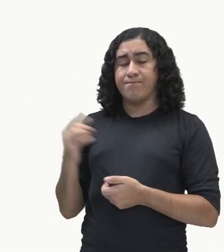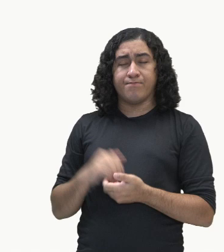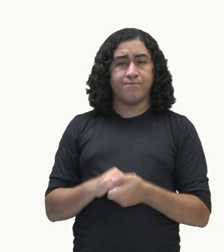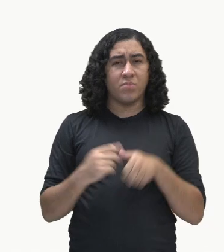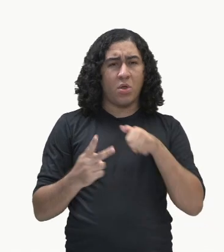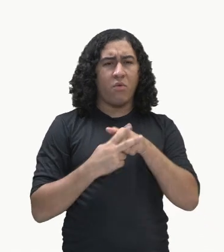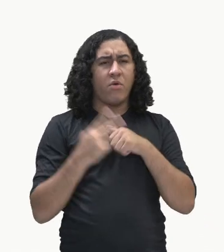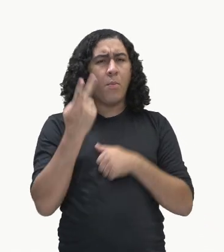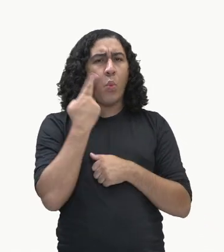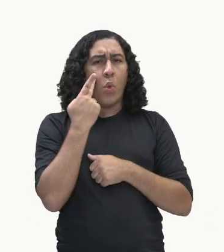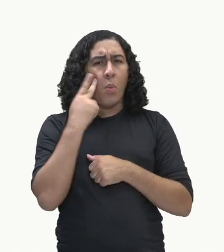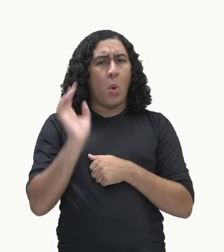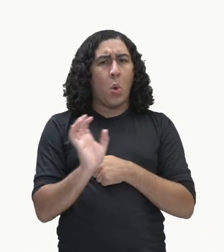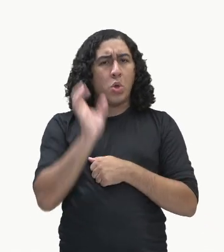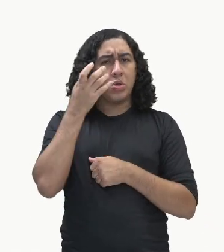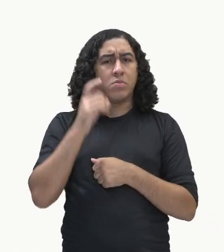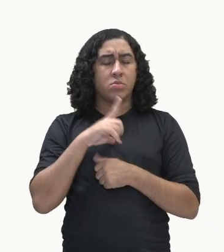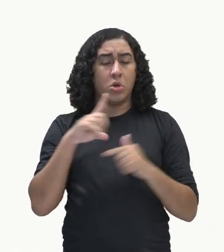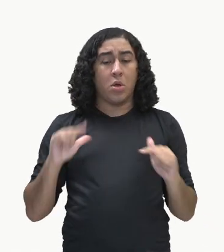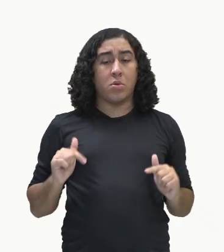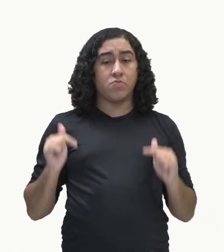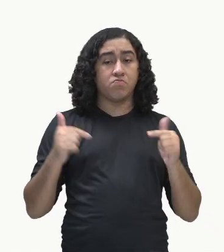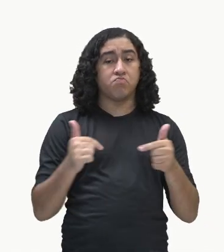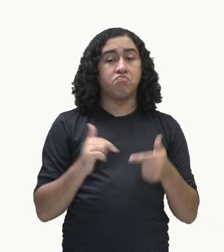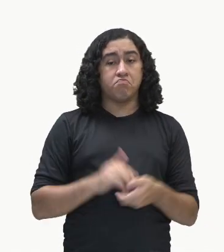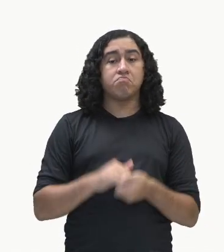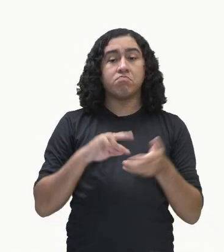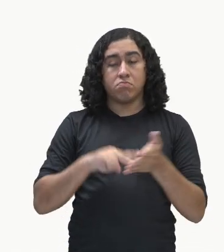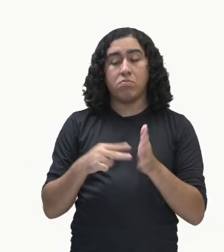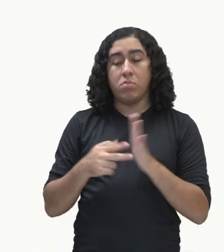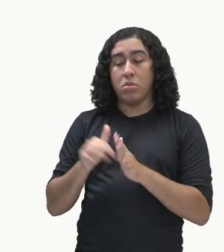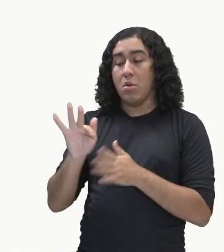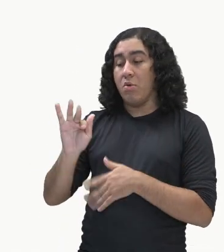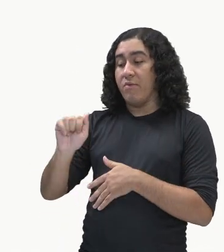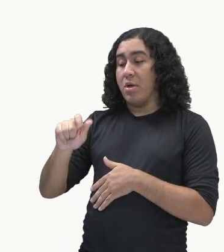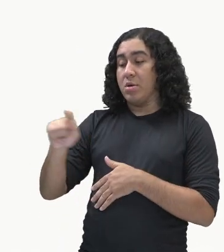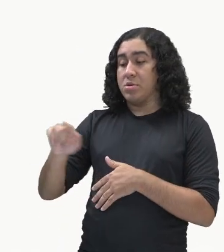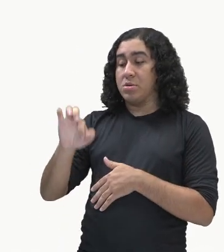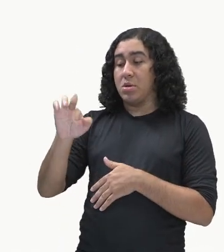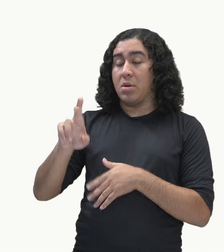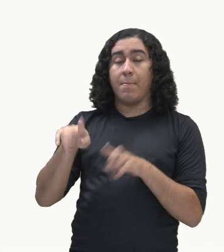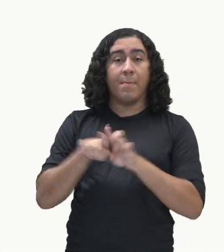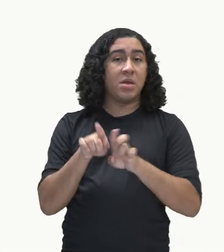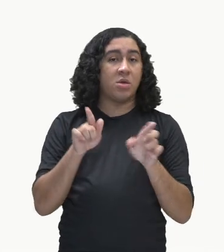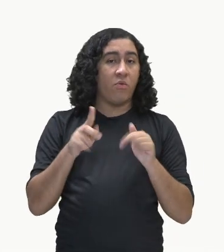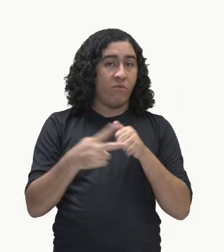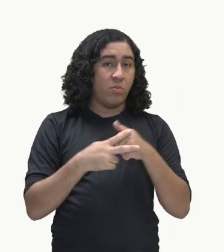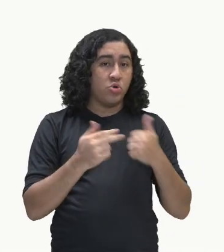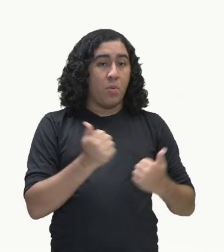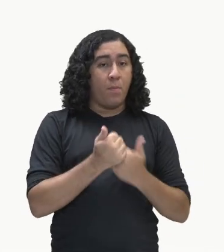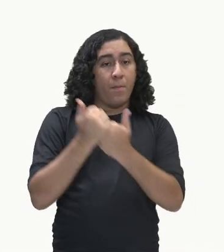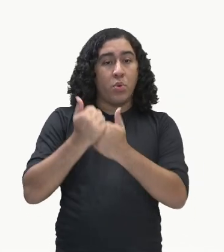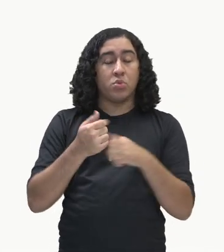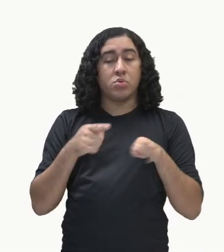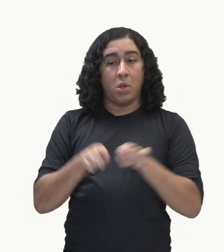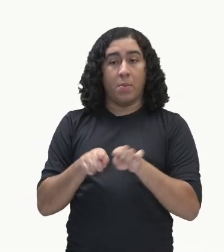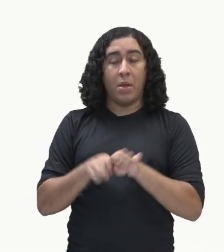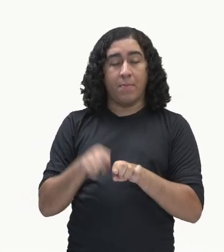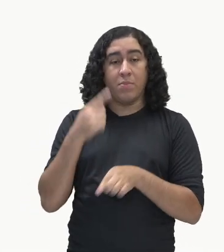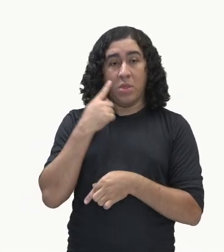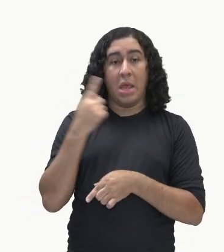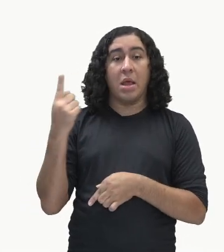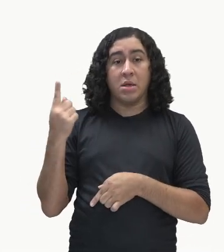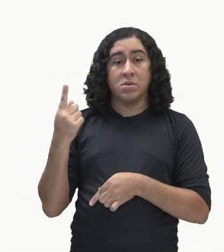né? Um verbo de ação, ele significa fazer, só que ele também é um verbo auxiliar. E nessa posição aqui, de início